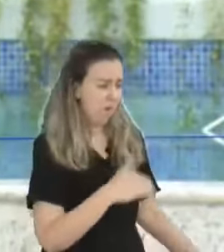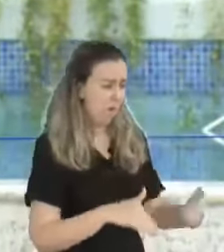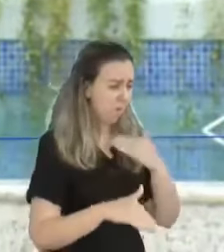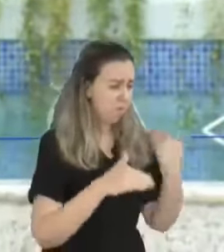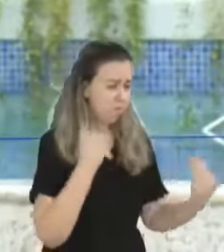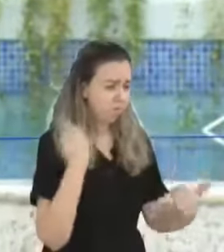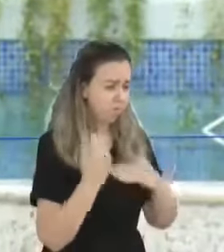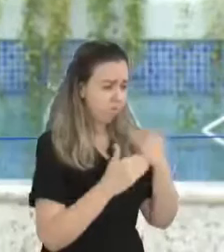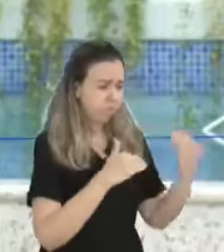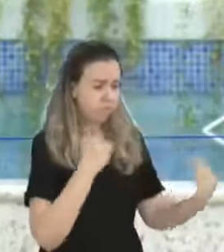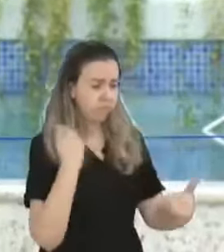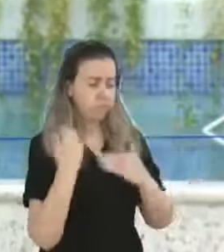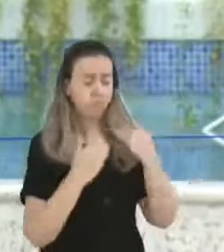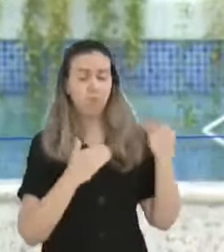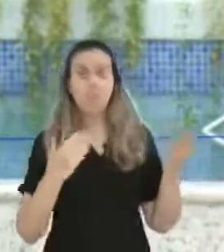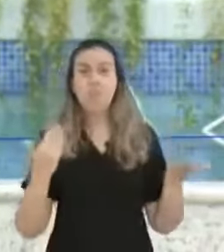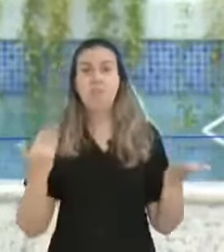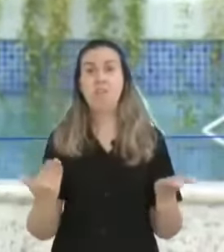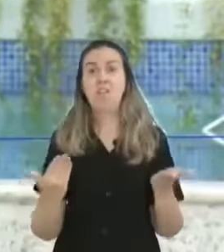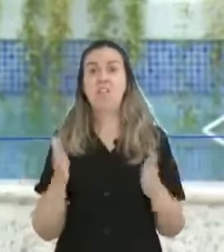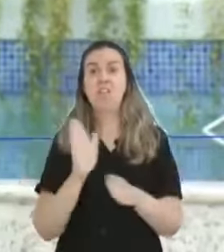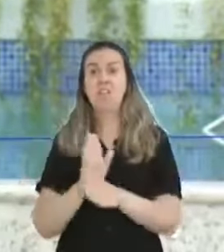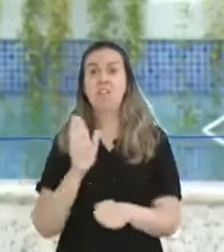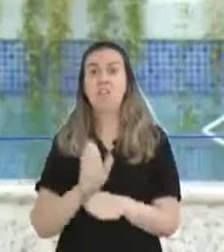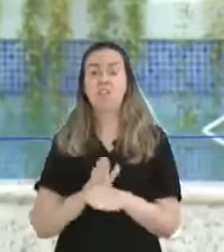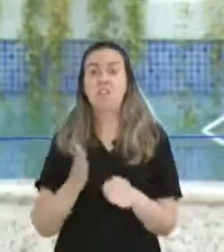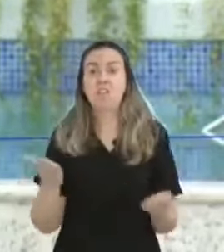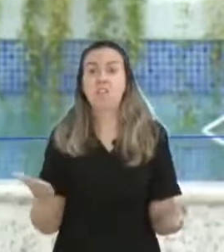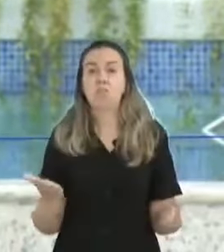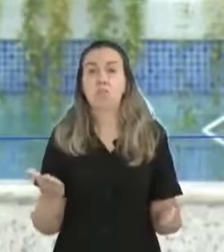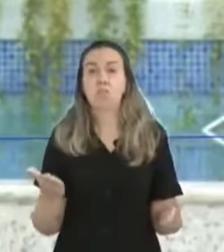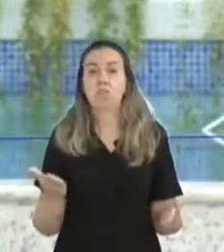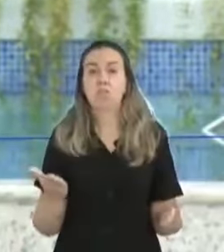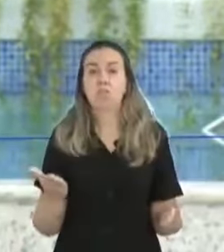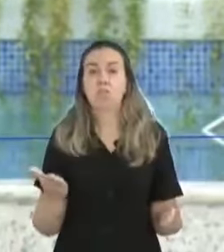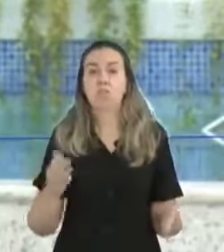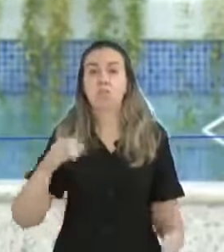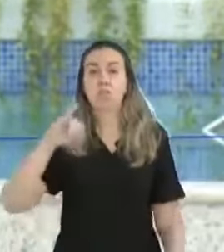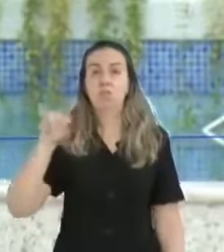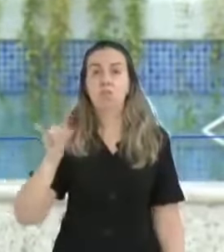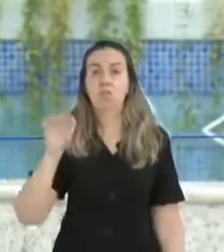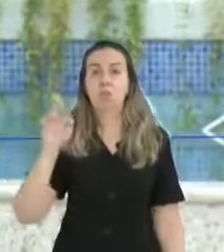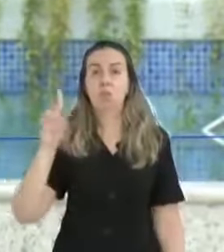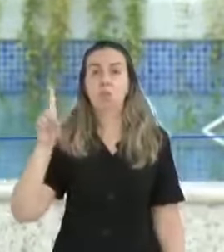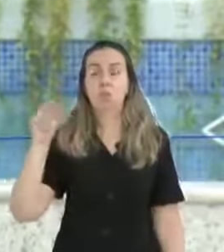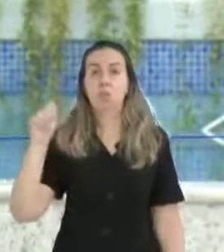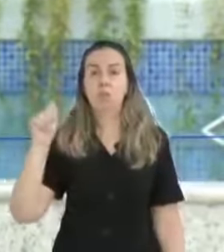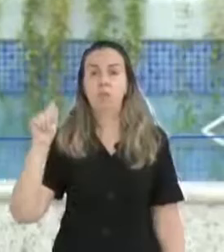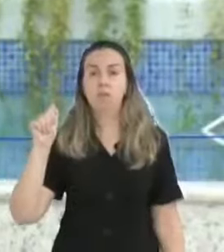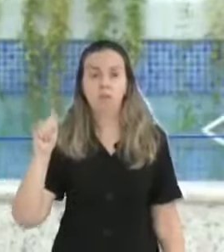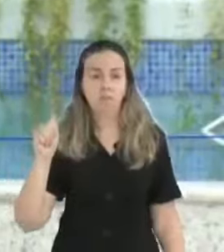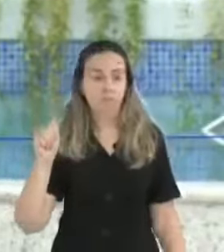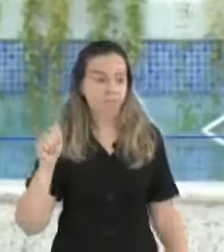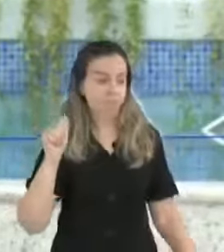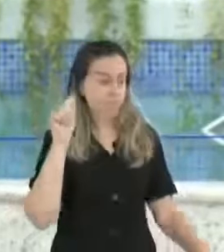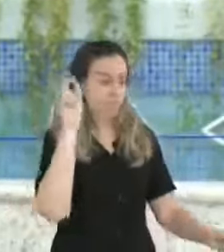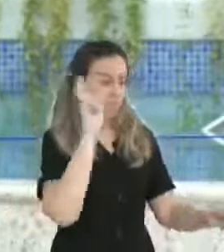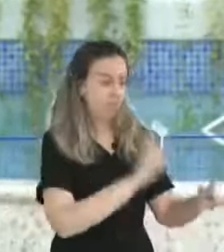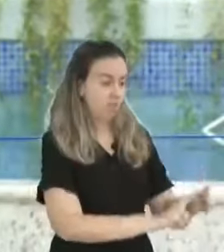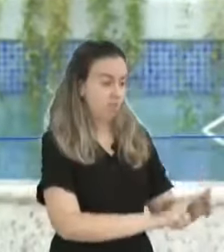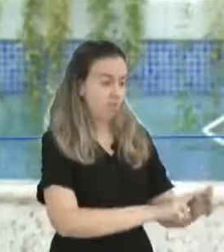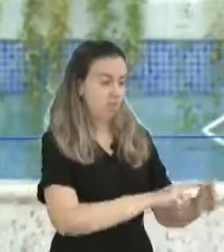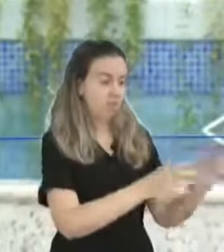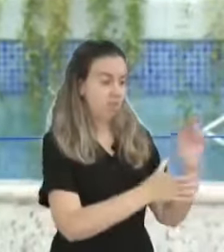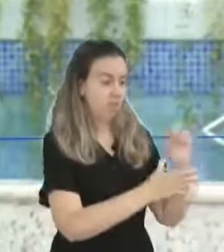situação terrível que se encontrava agora a nação de Judá. o povo levado para o cativeiro, o